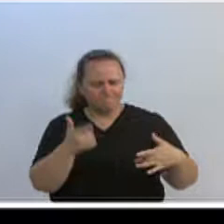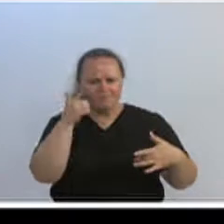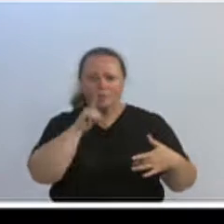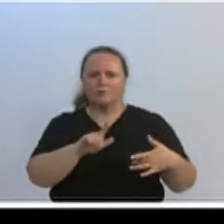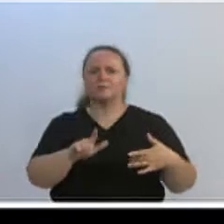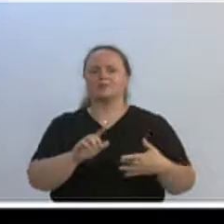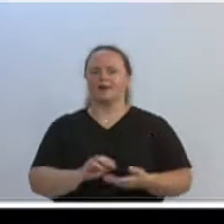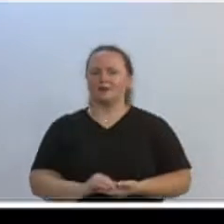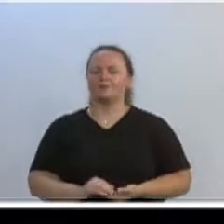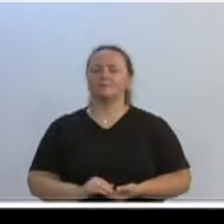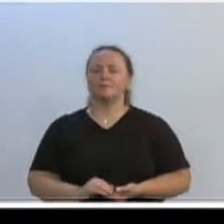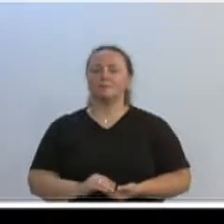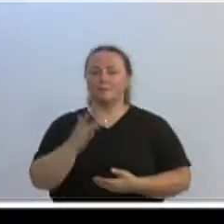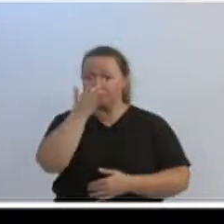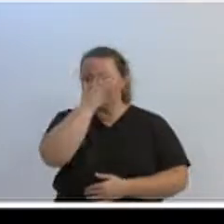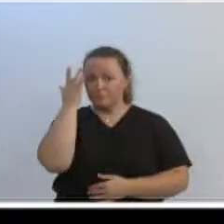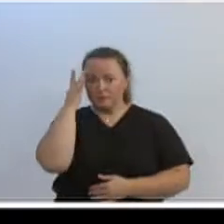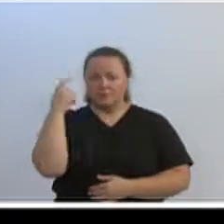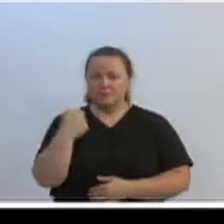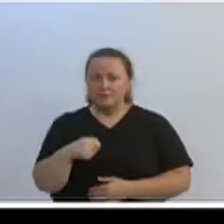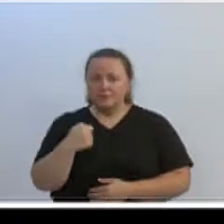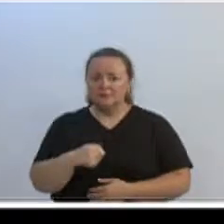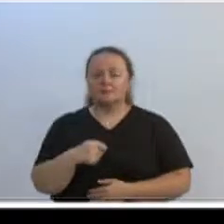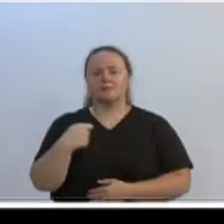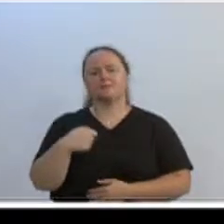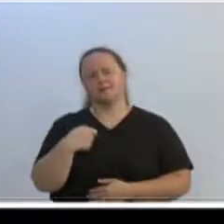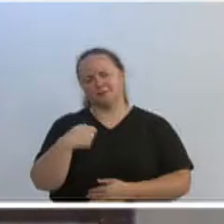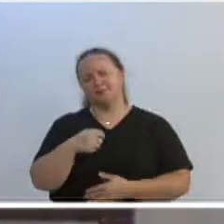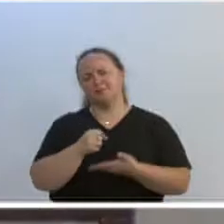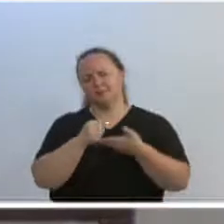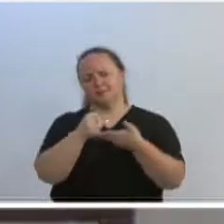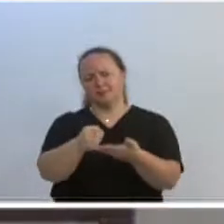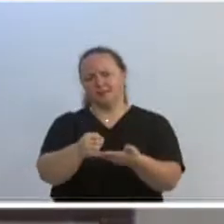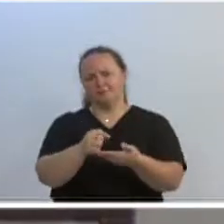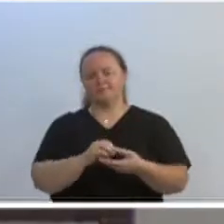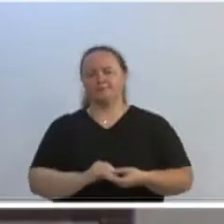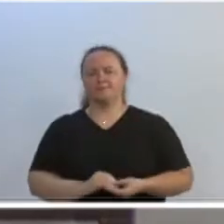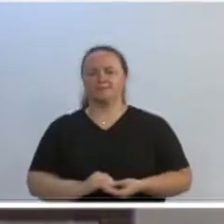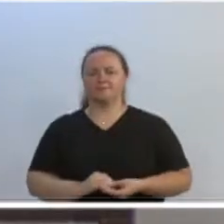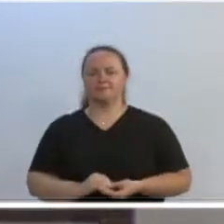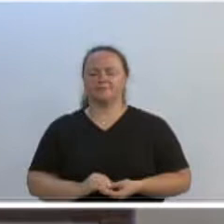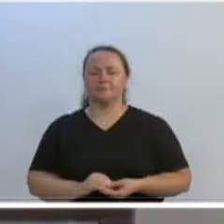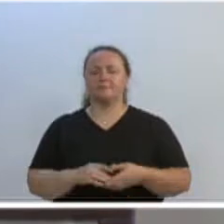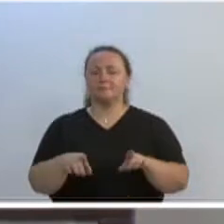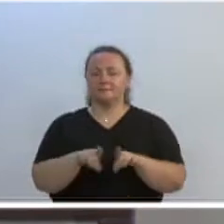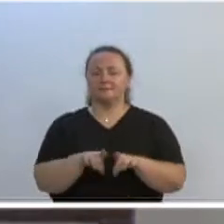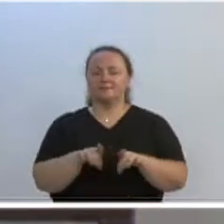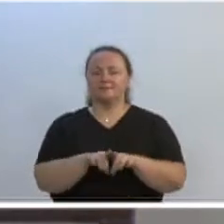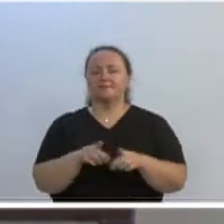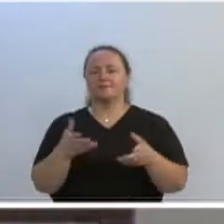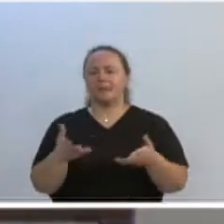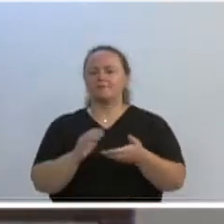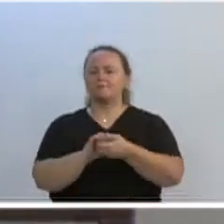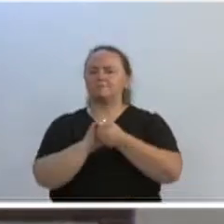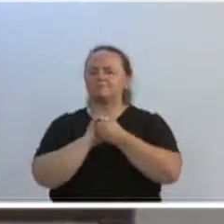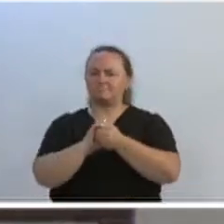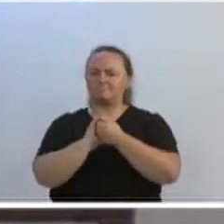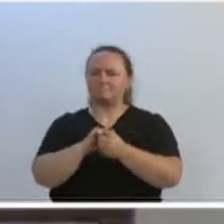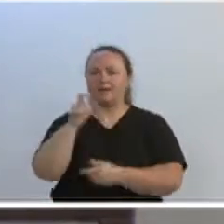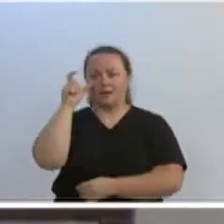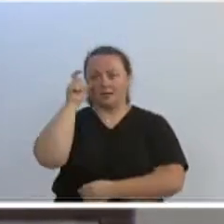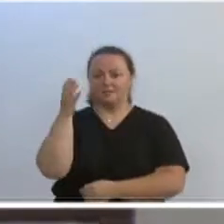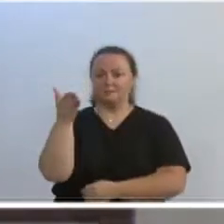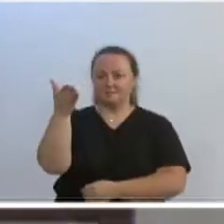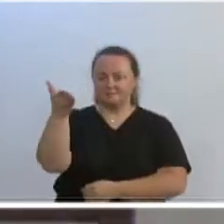de quem precisa tentar ajudar ela também se o presidente chegou a quase mágico gentileza e parabenizar toda a